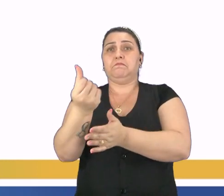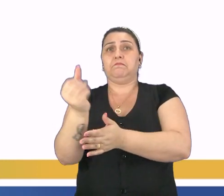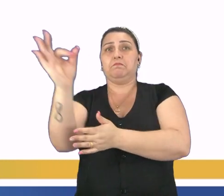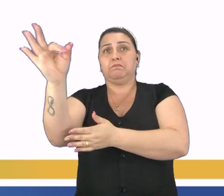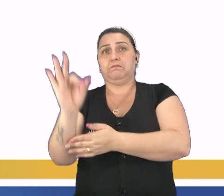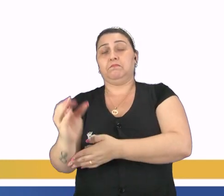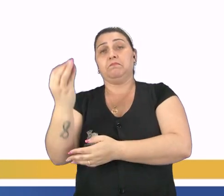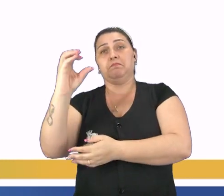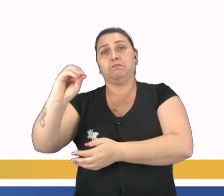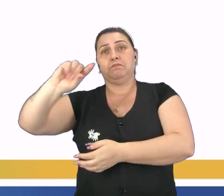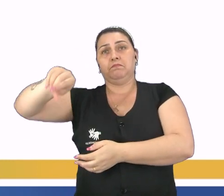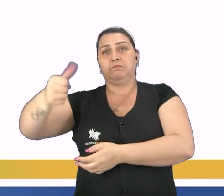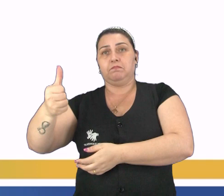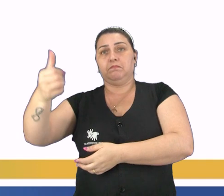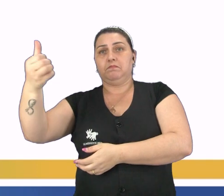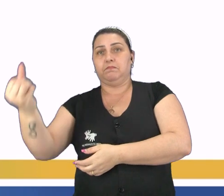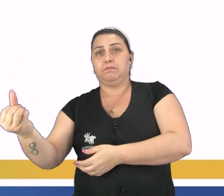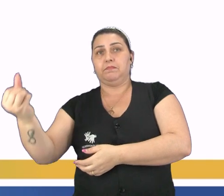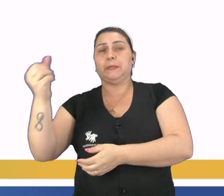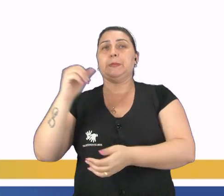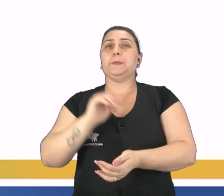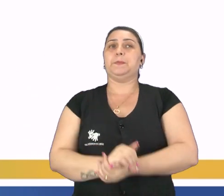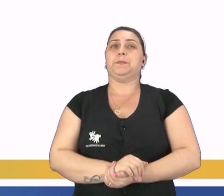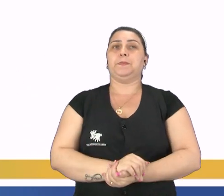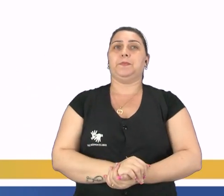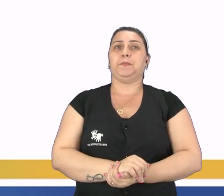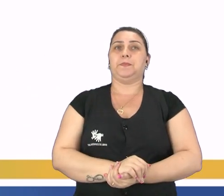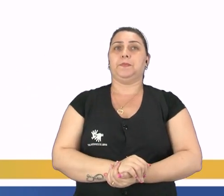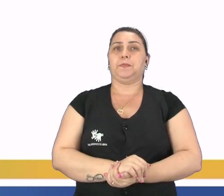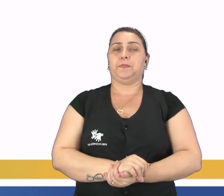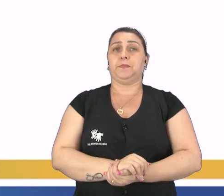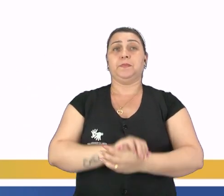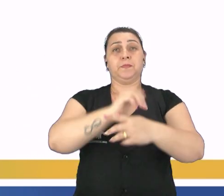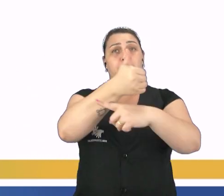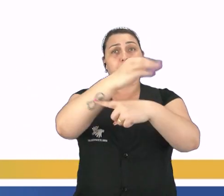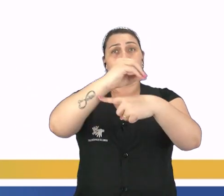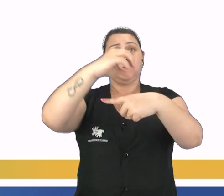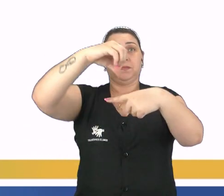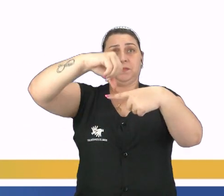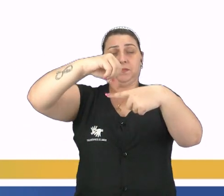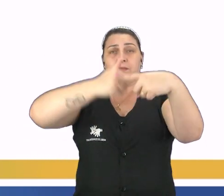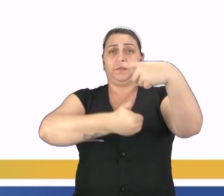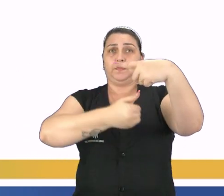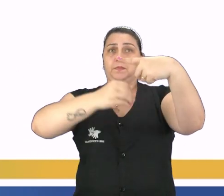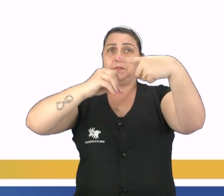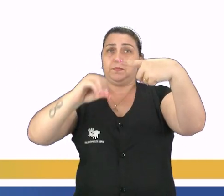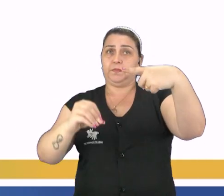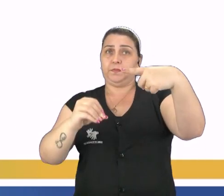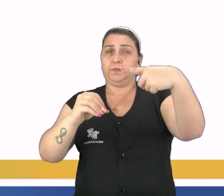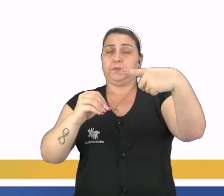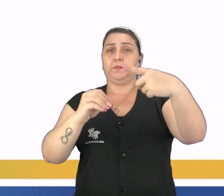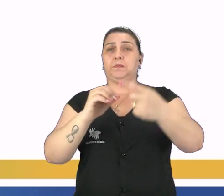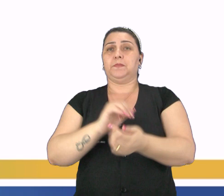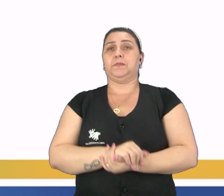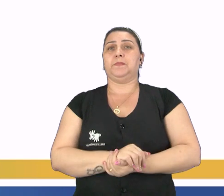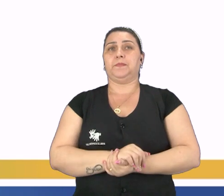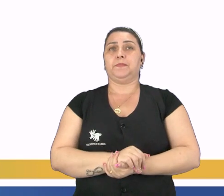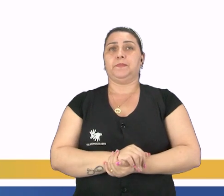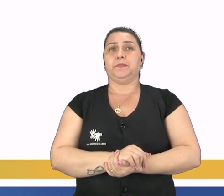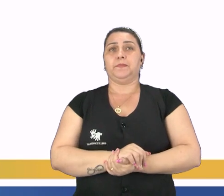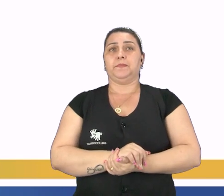em forma de 16% ou igual a 0,16. Qualquer uma das três maneiras estará correta.